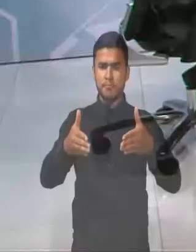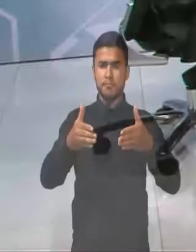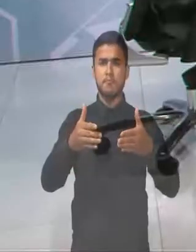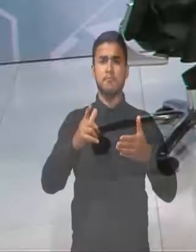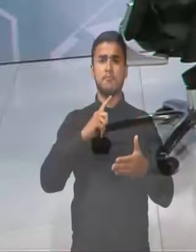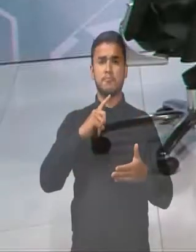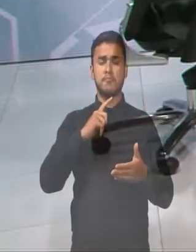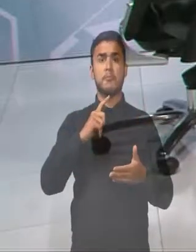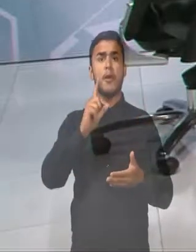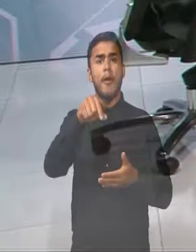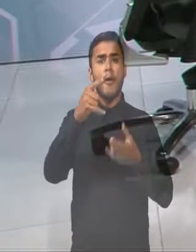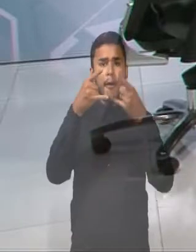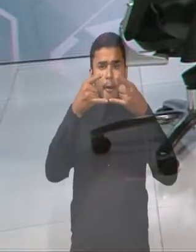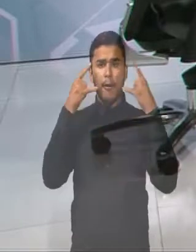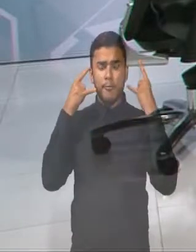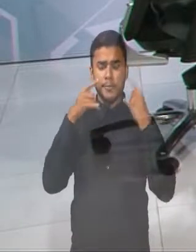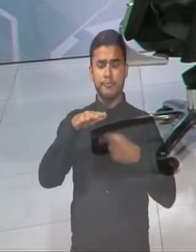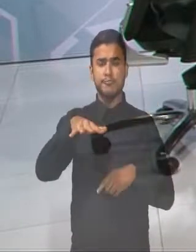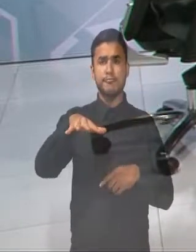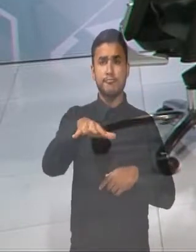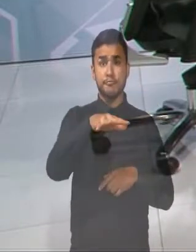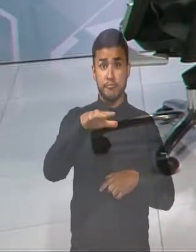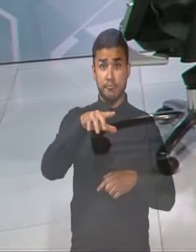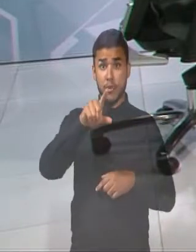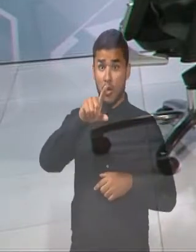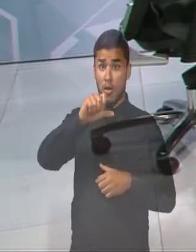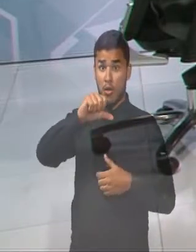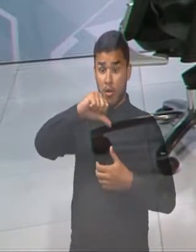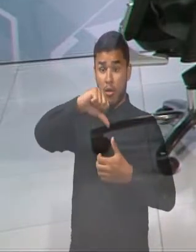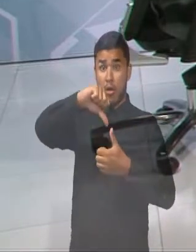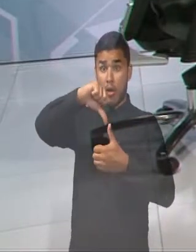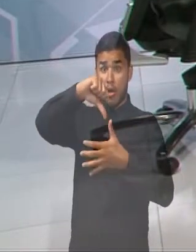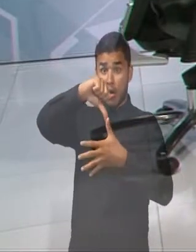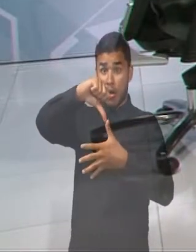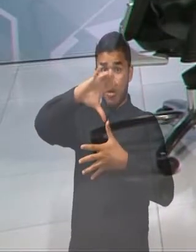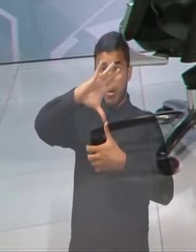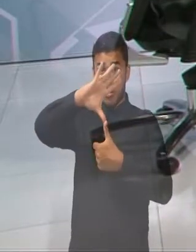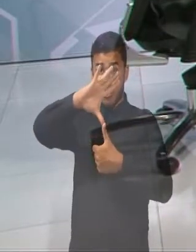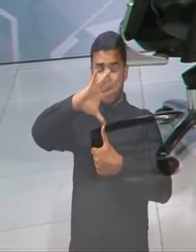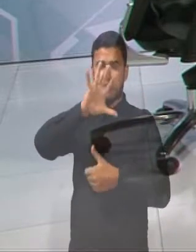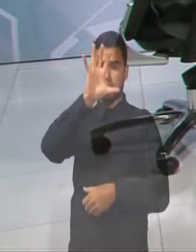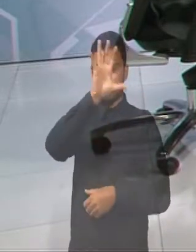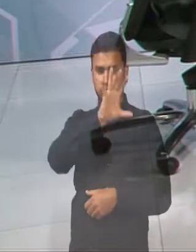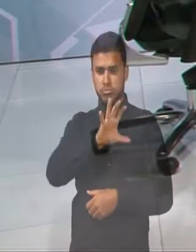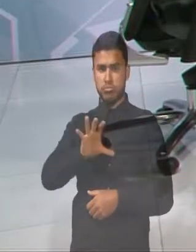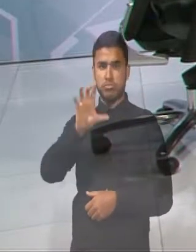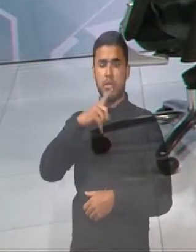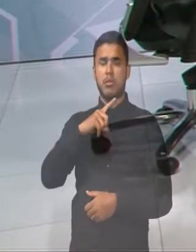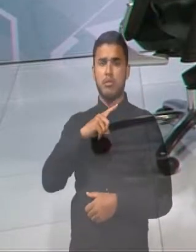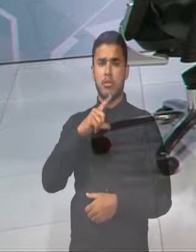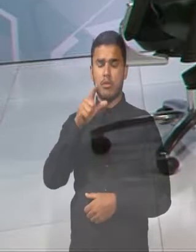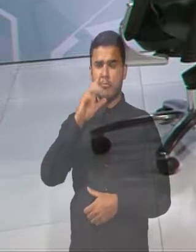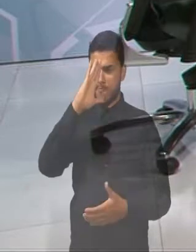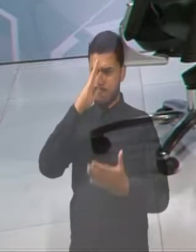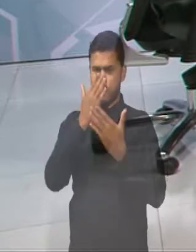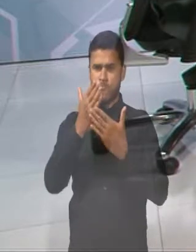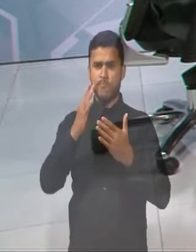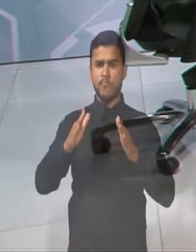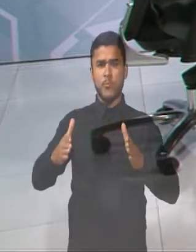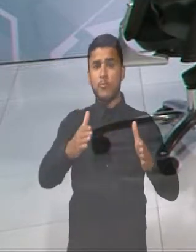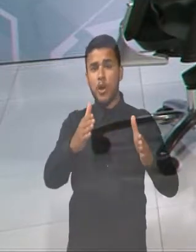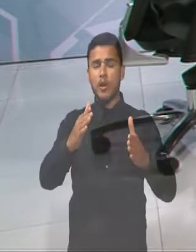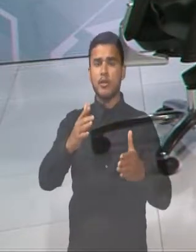estava refutando essa ideia, dizendo que, olha, ali na América, o que ditou os rumos da economia foram as crenças. Então,